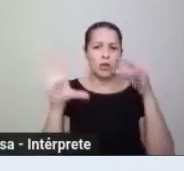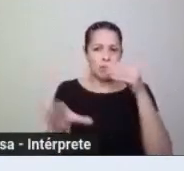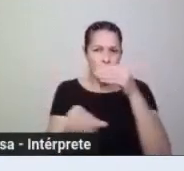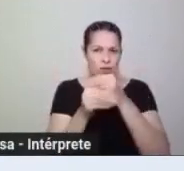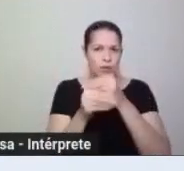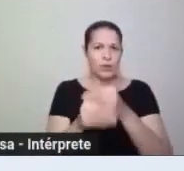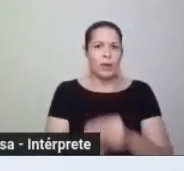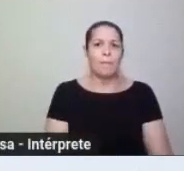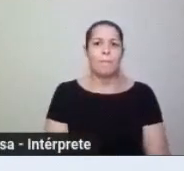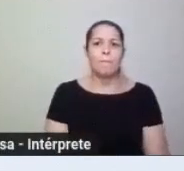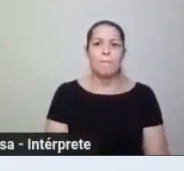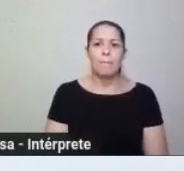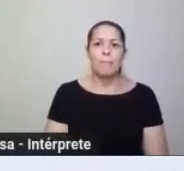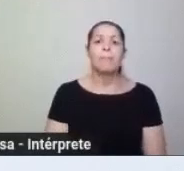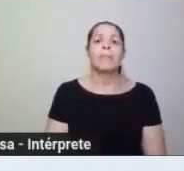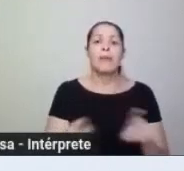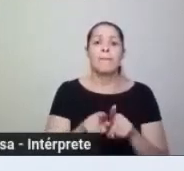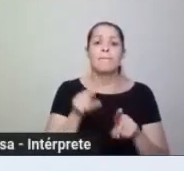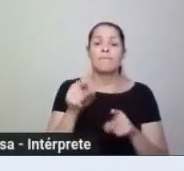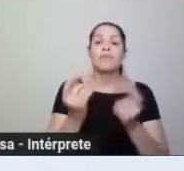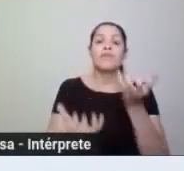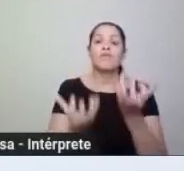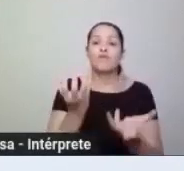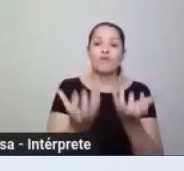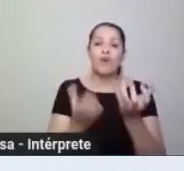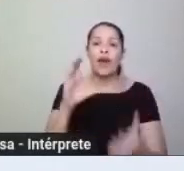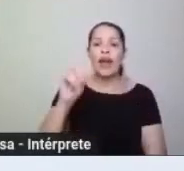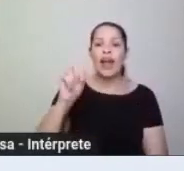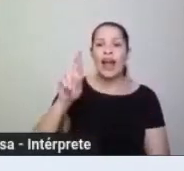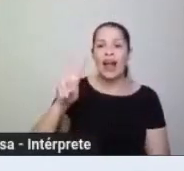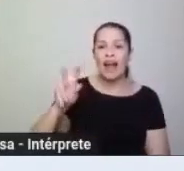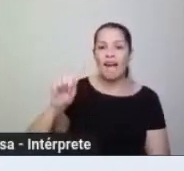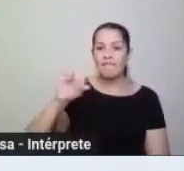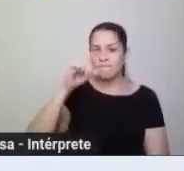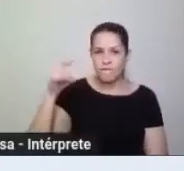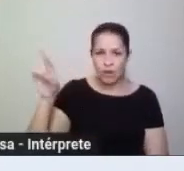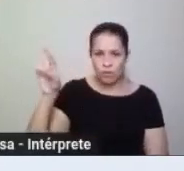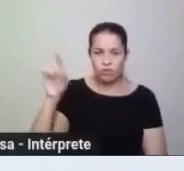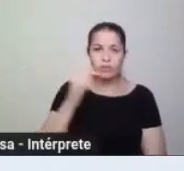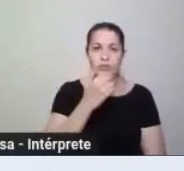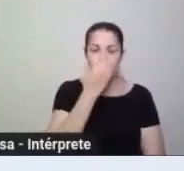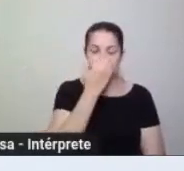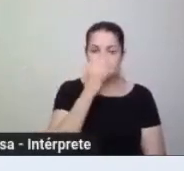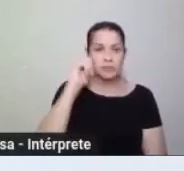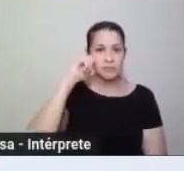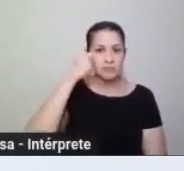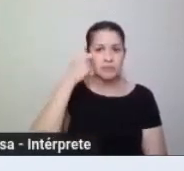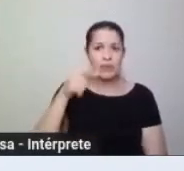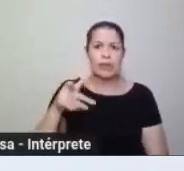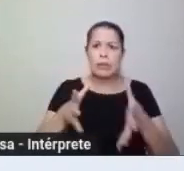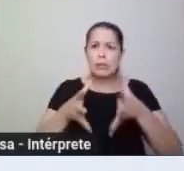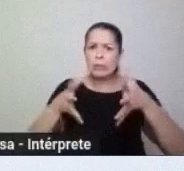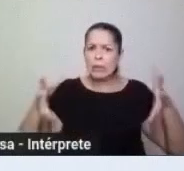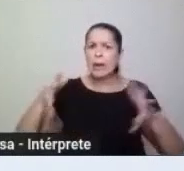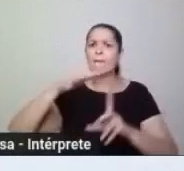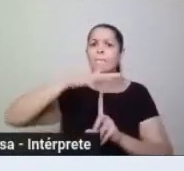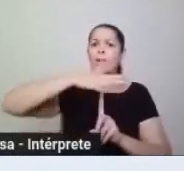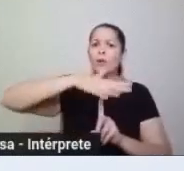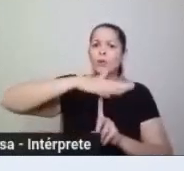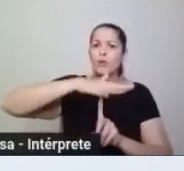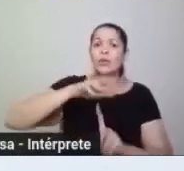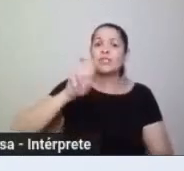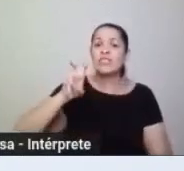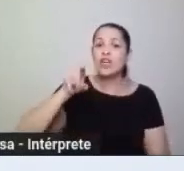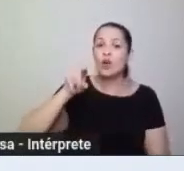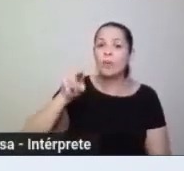de acionamento do moinho de carvão. É um motor também grande, porte, 5.000